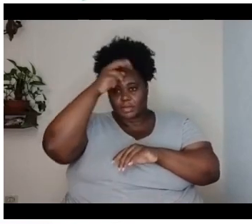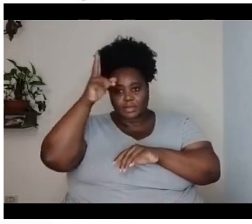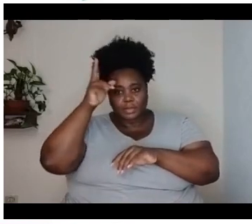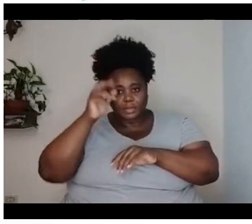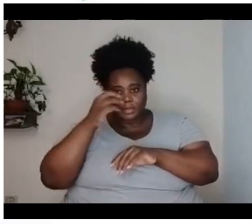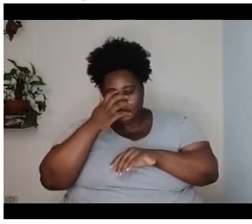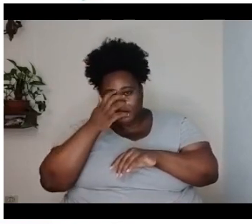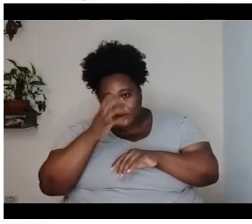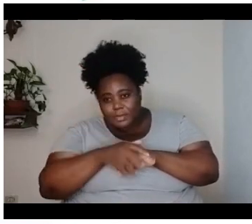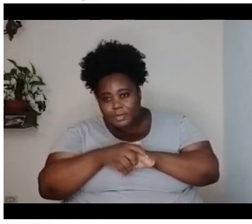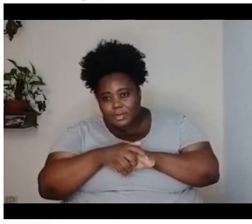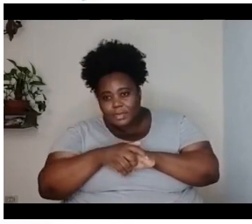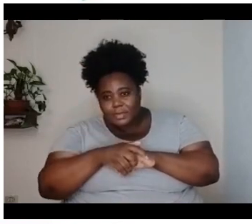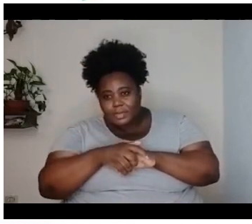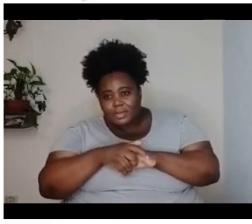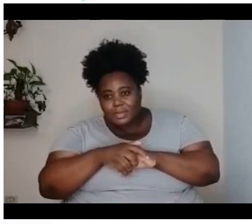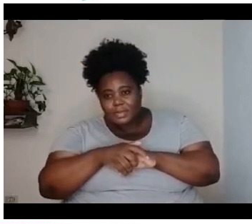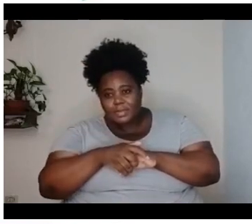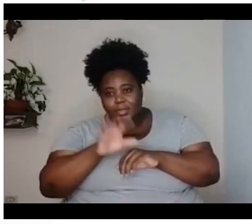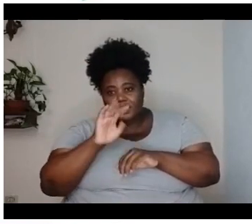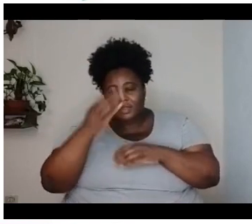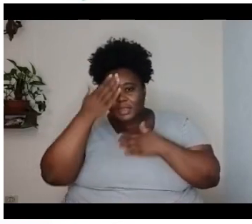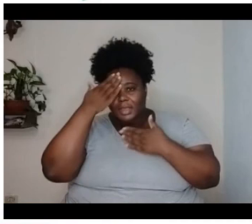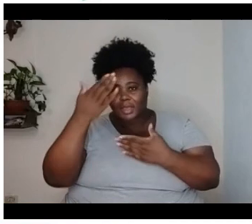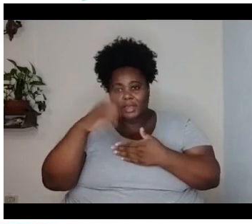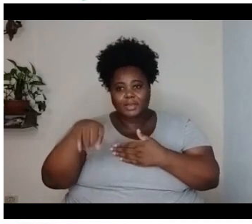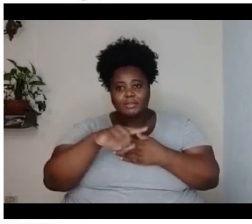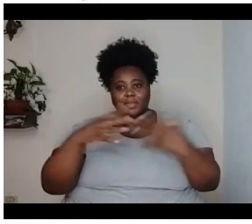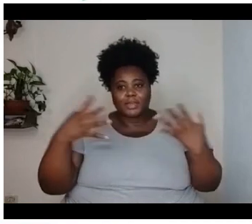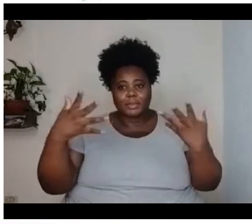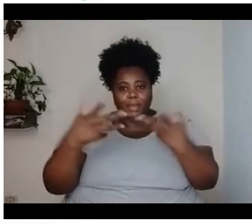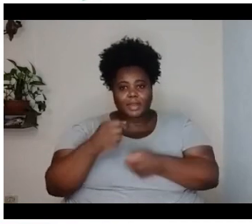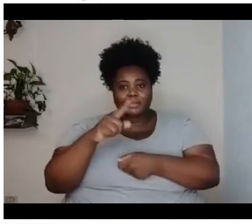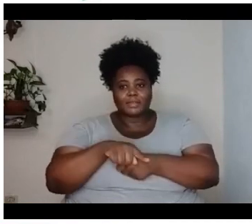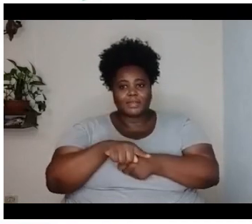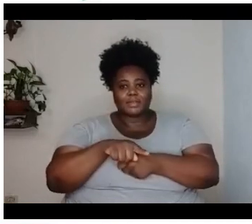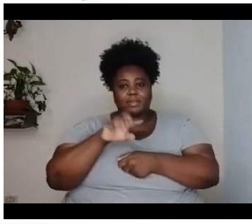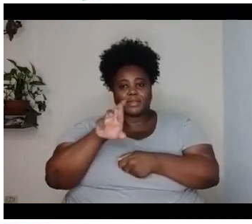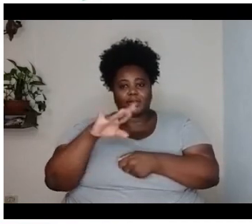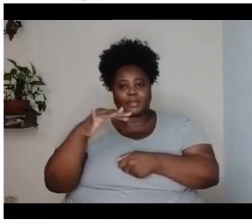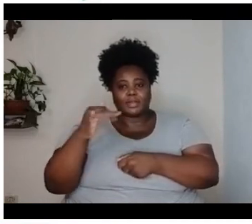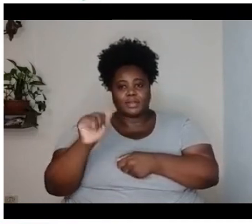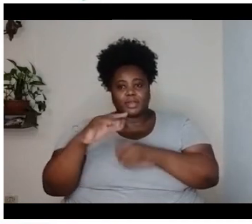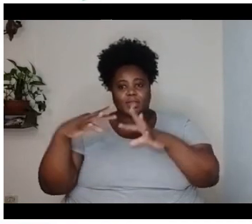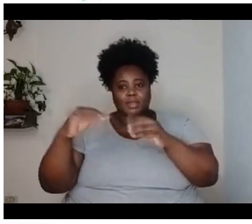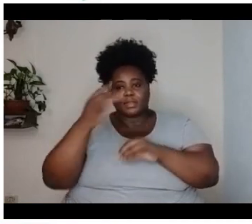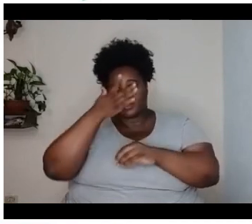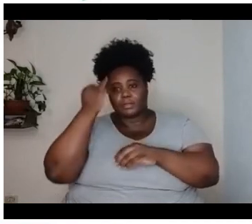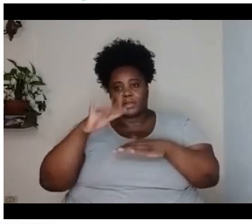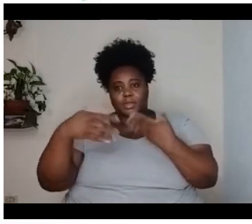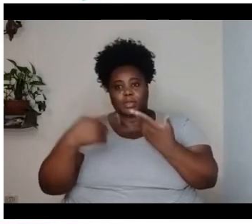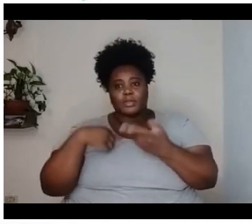Agradeço a vocês, eu tenho que agradecer a você, que foi maravilhosa, Érica, todo mundo, e quando vocês tiverem